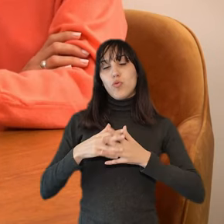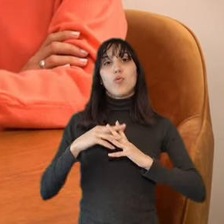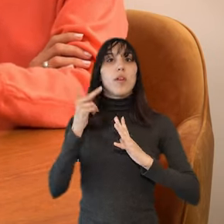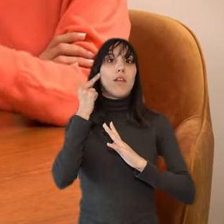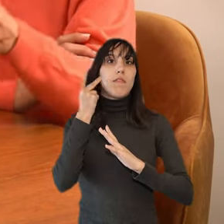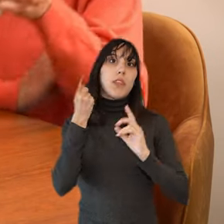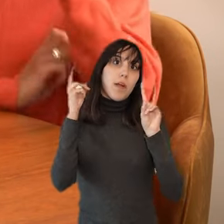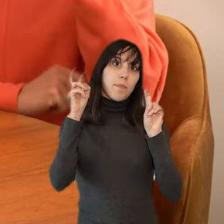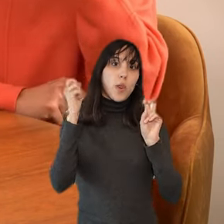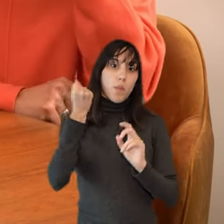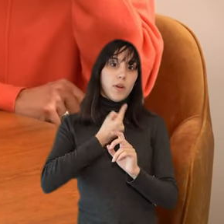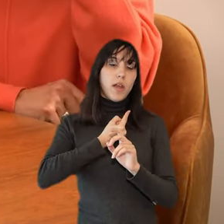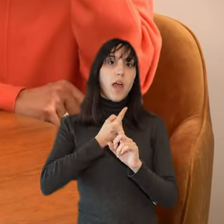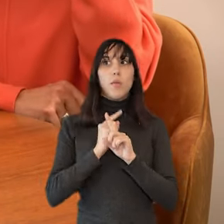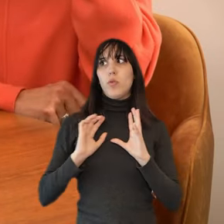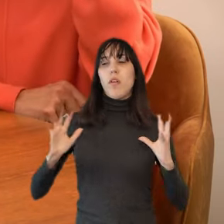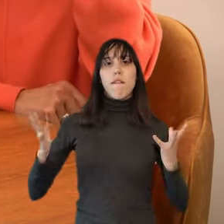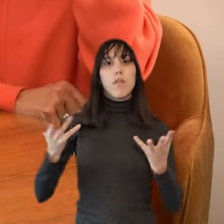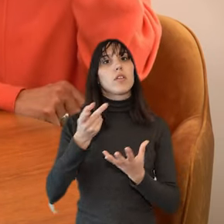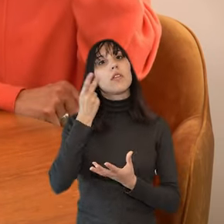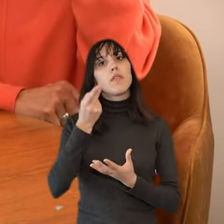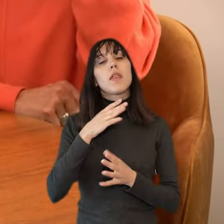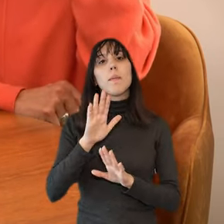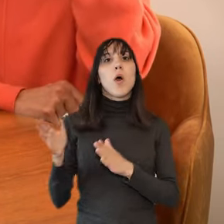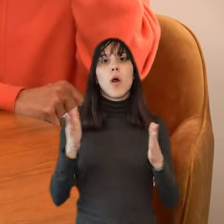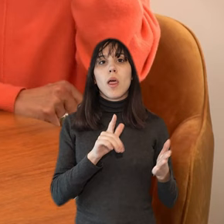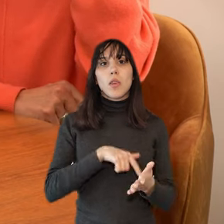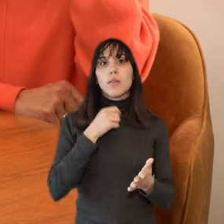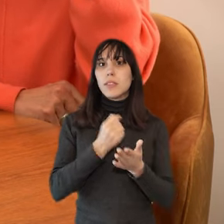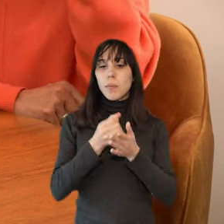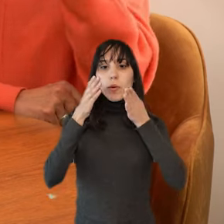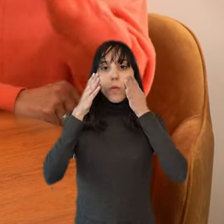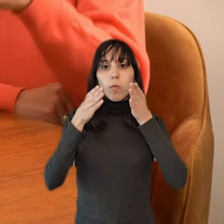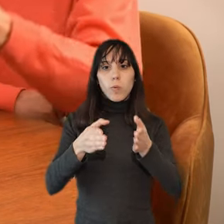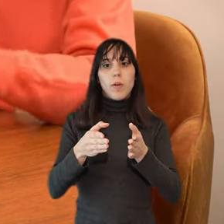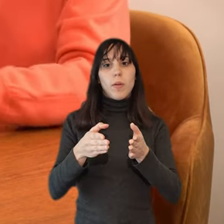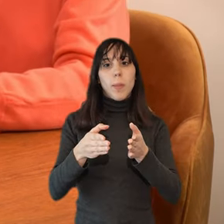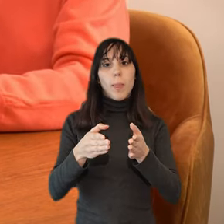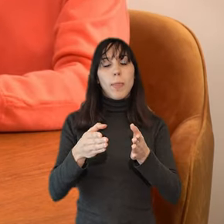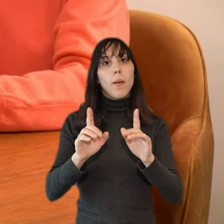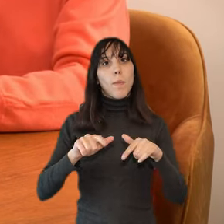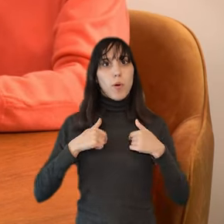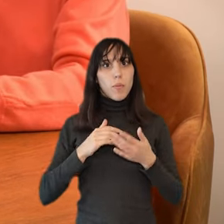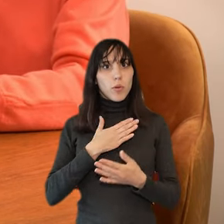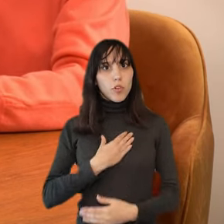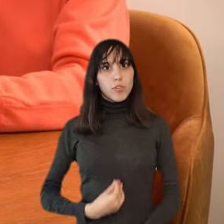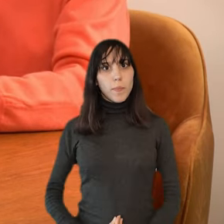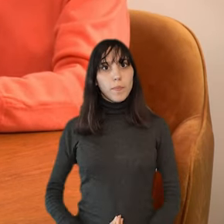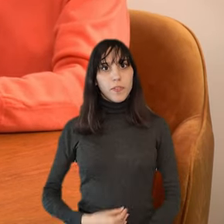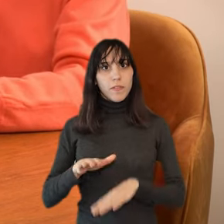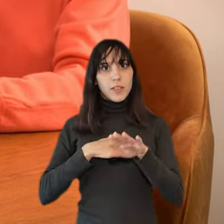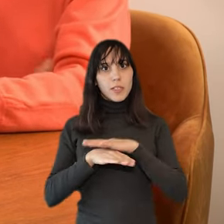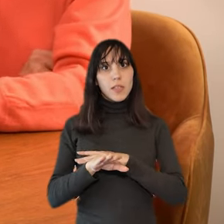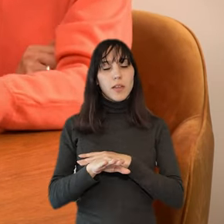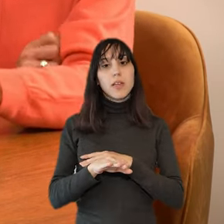obrigado de alguma forma pela própria conjuntura da vida mas está sempre focado naquilo que ele gosta de fazer